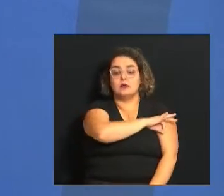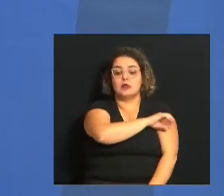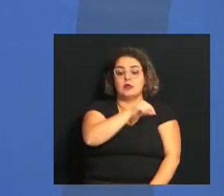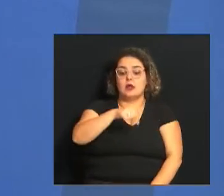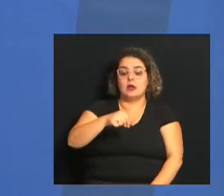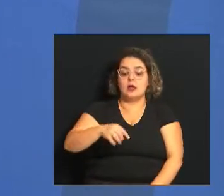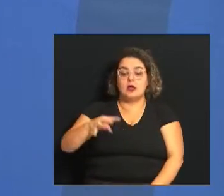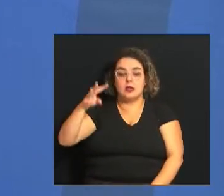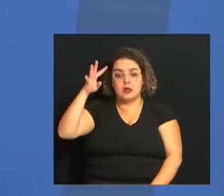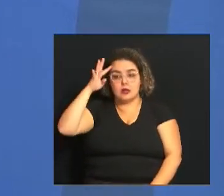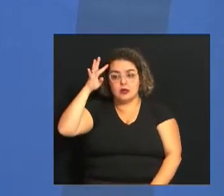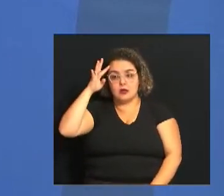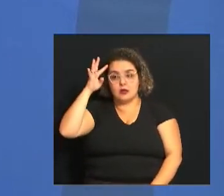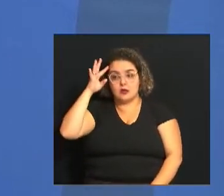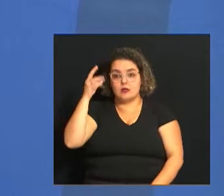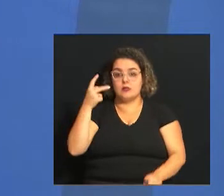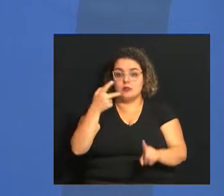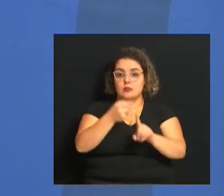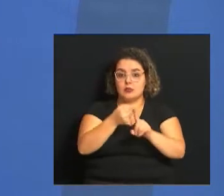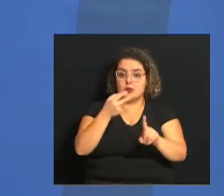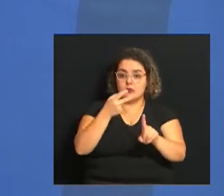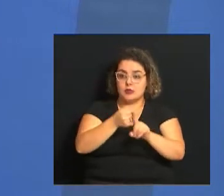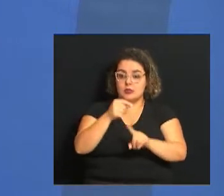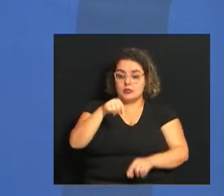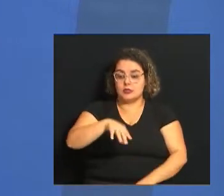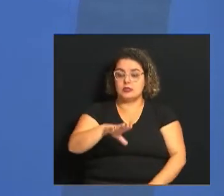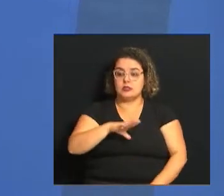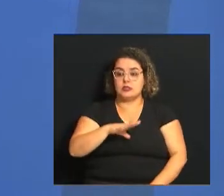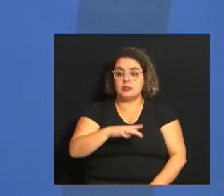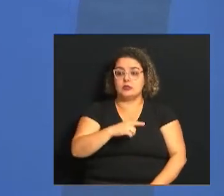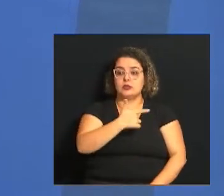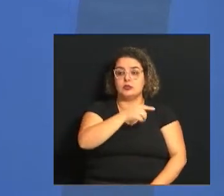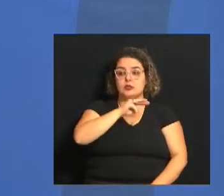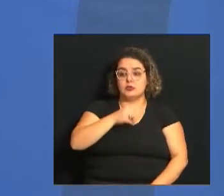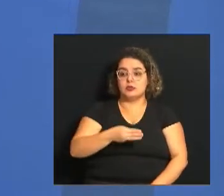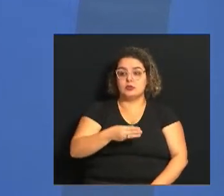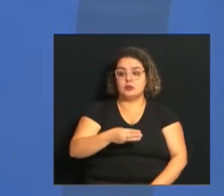quarta-feira, foram aplicadas aqui na cidade